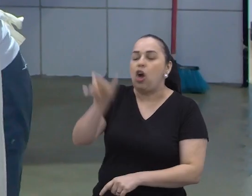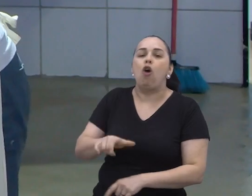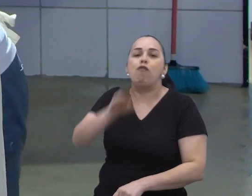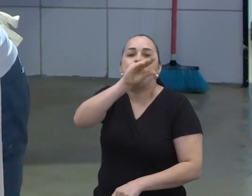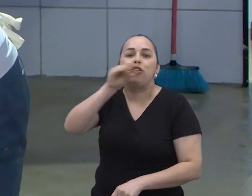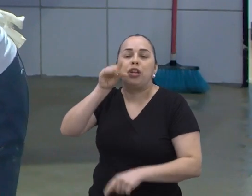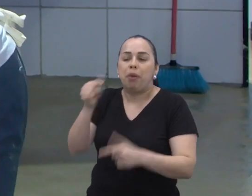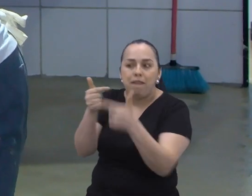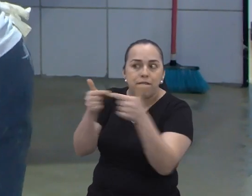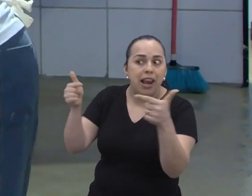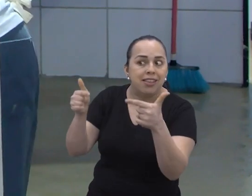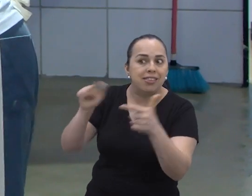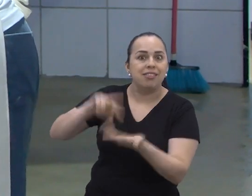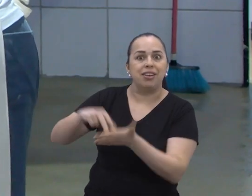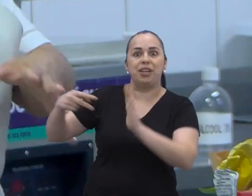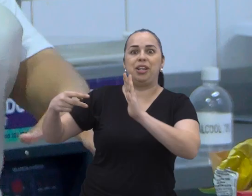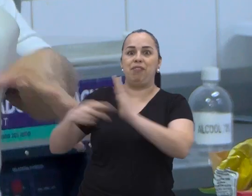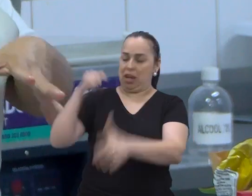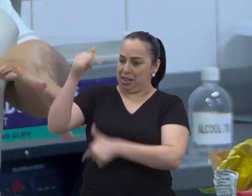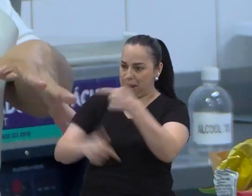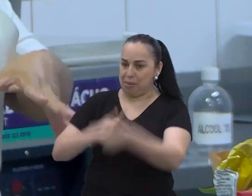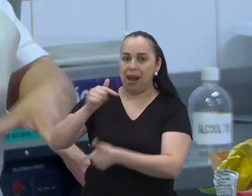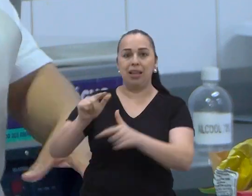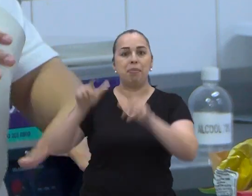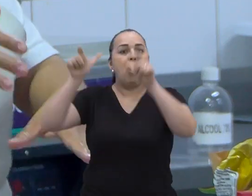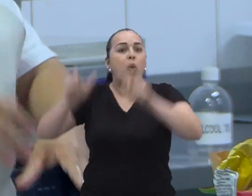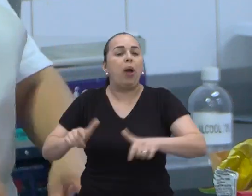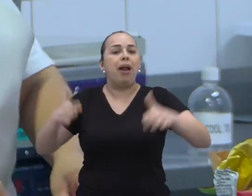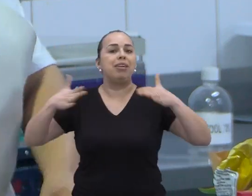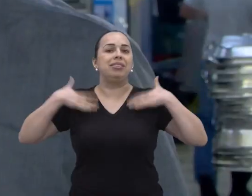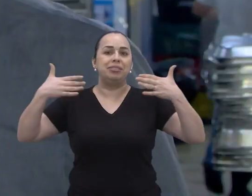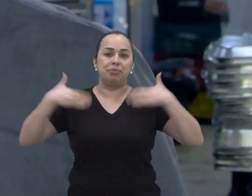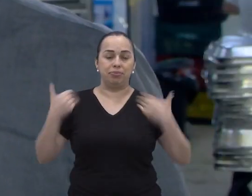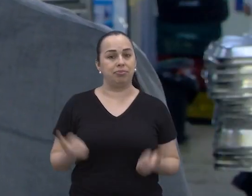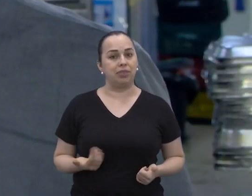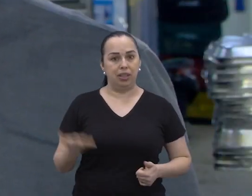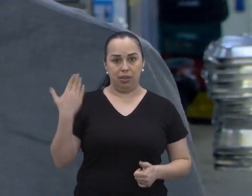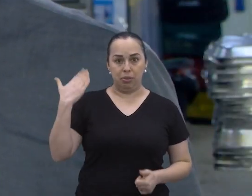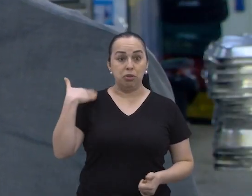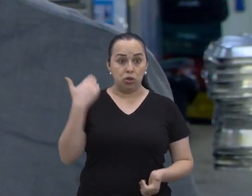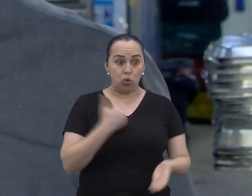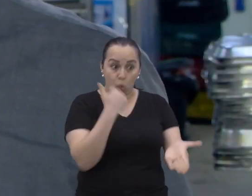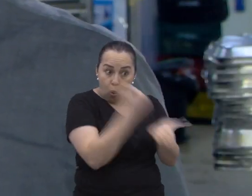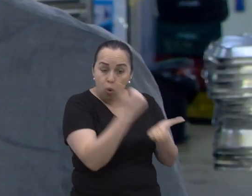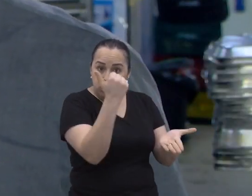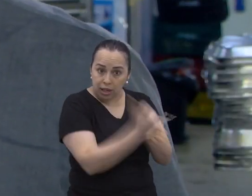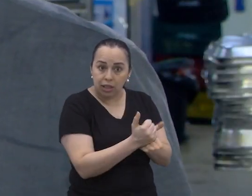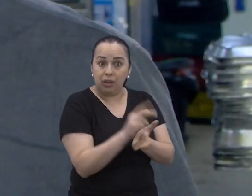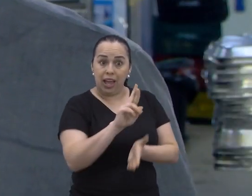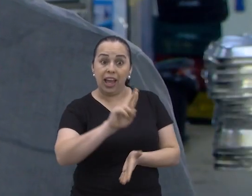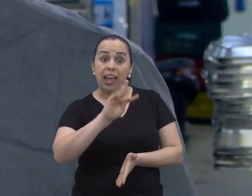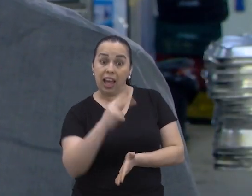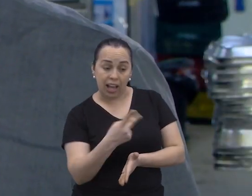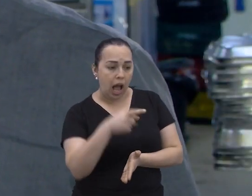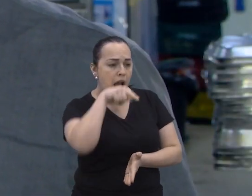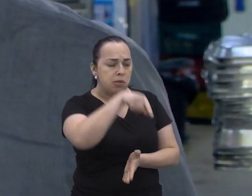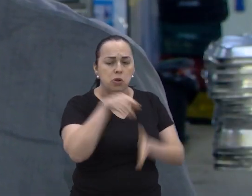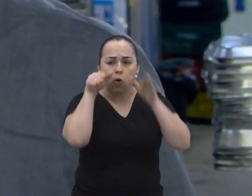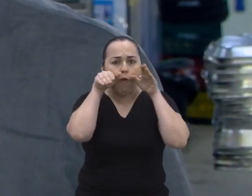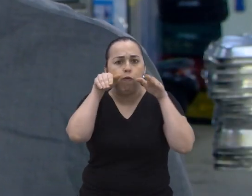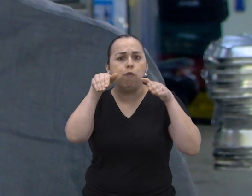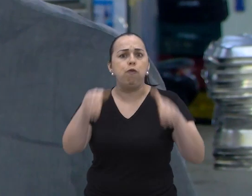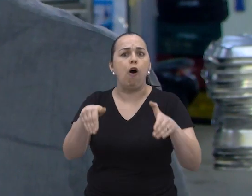feliz significa maior rendimento e um ambiente mais alegre. E a gente recentemente, inclusive, contratou uma profissional de